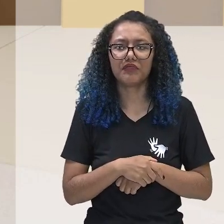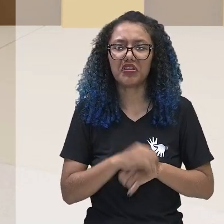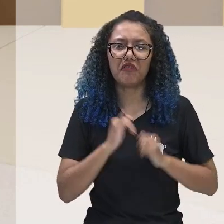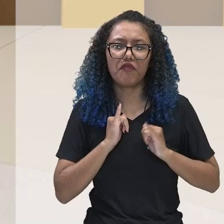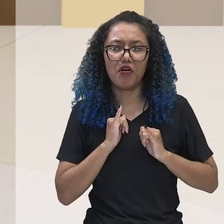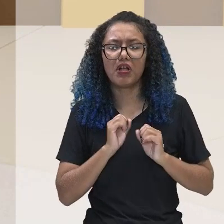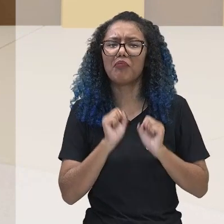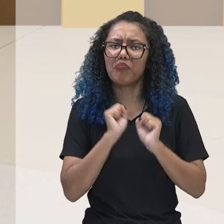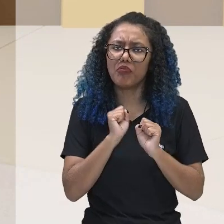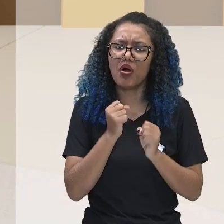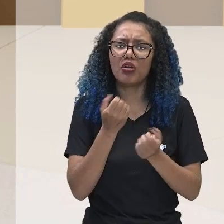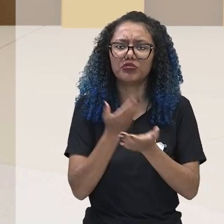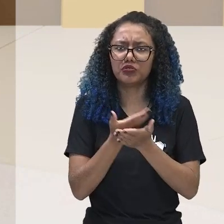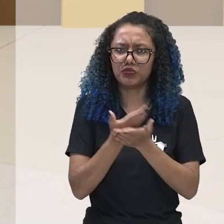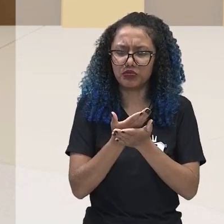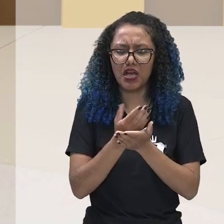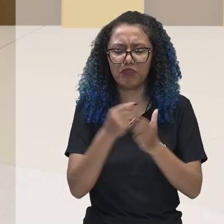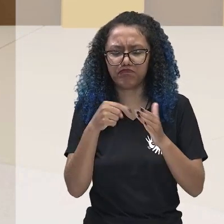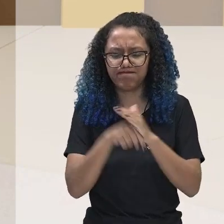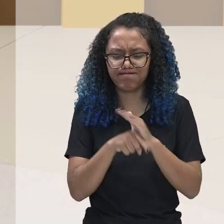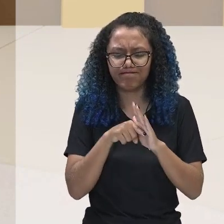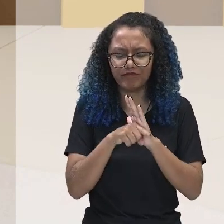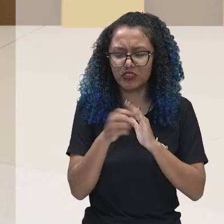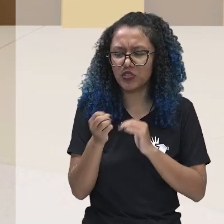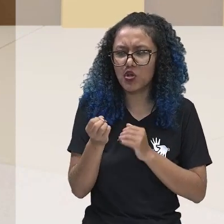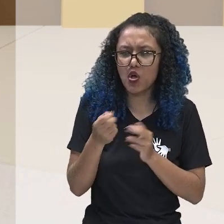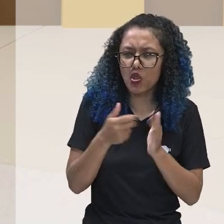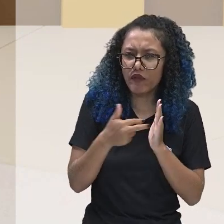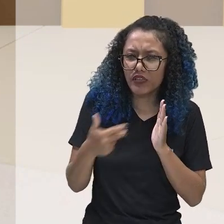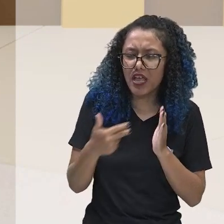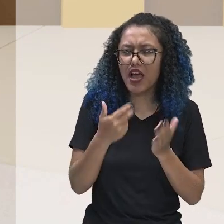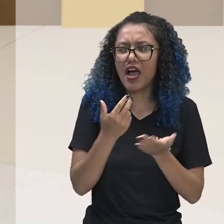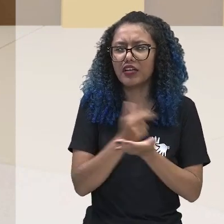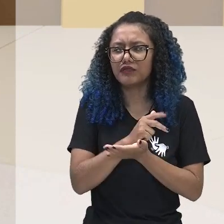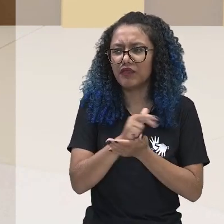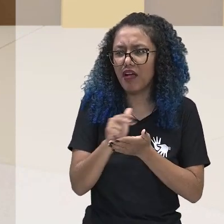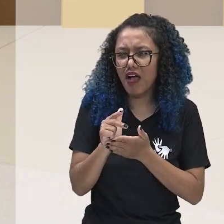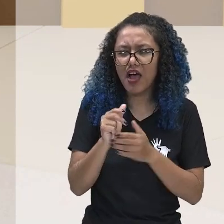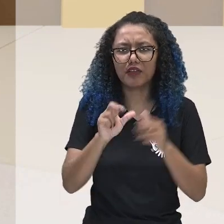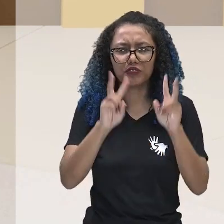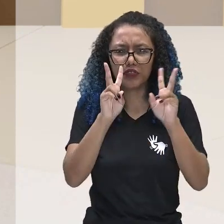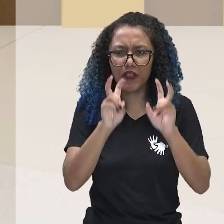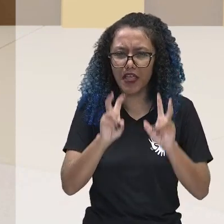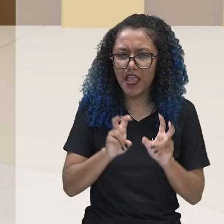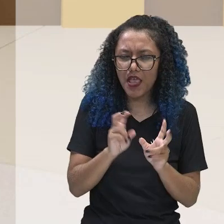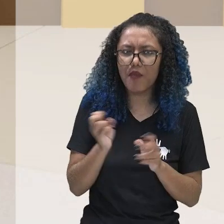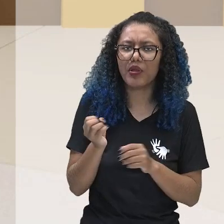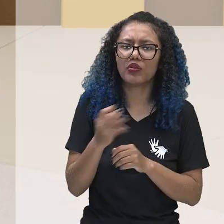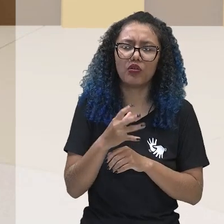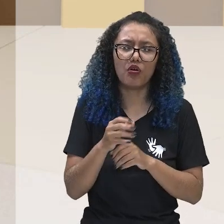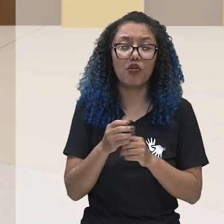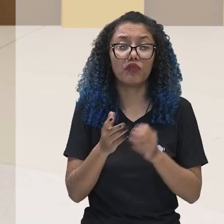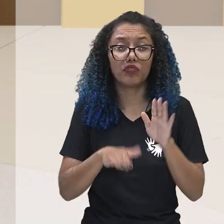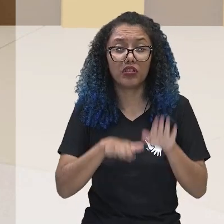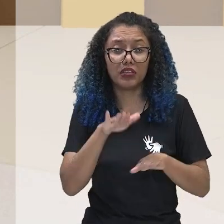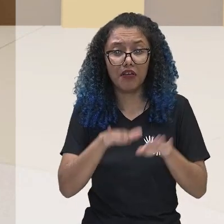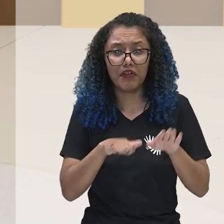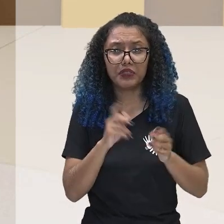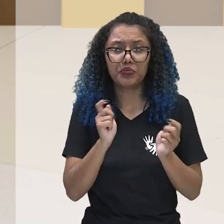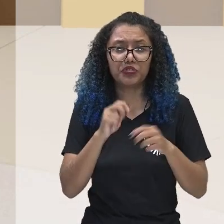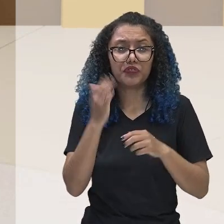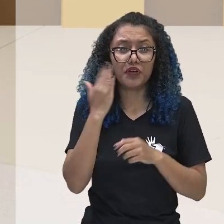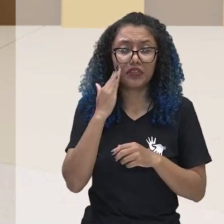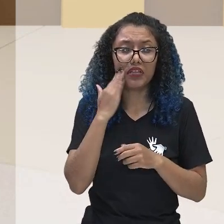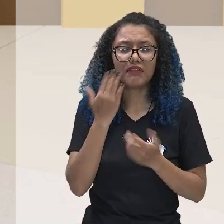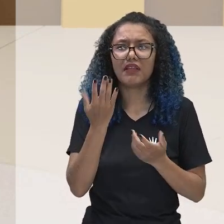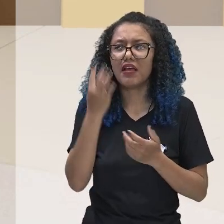vai pesquisar coisas novas, vai pesquisar coisas atualizadas, quem sabe a partir desse estudo você vai entender outras